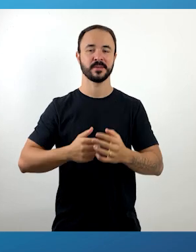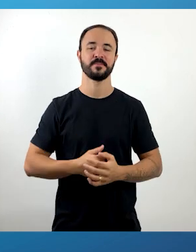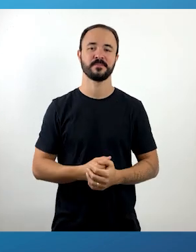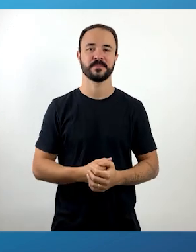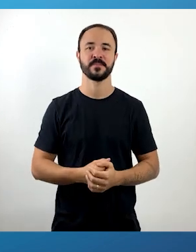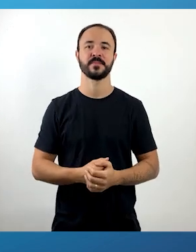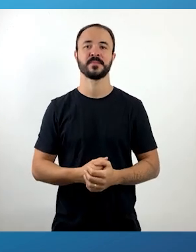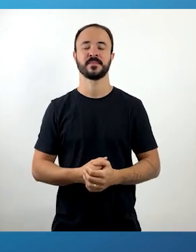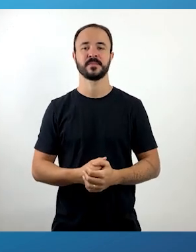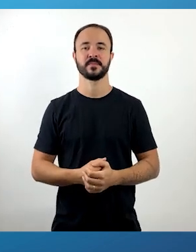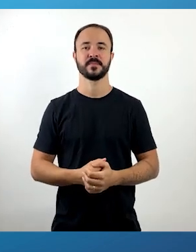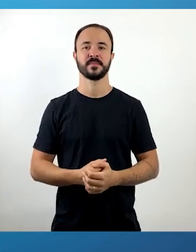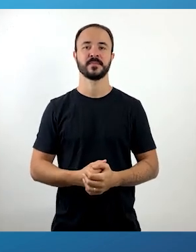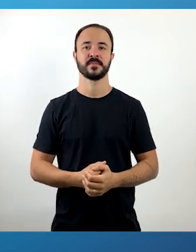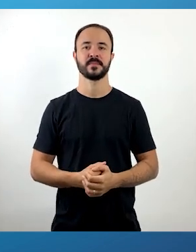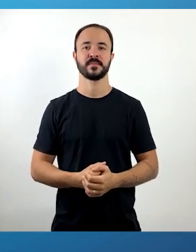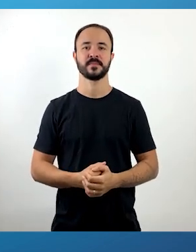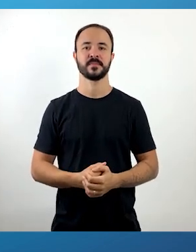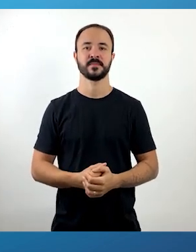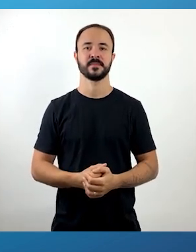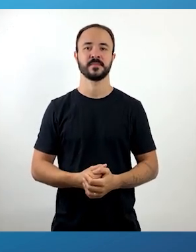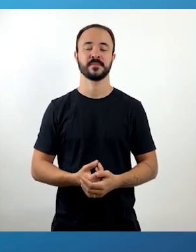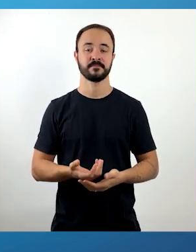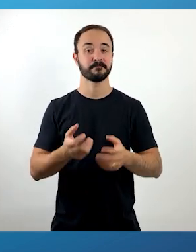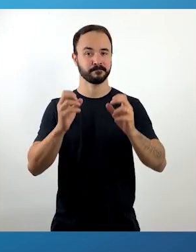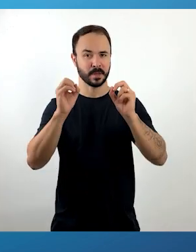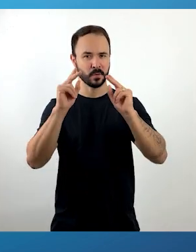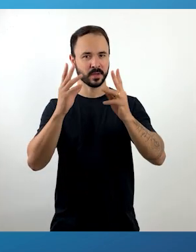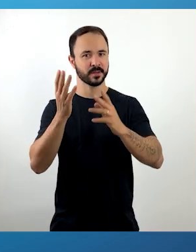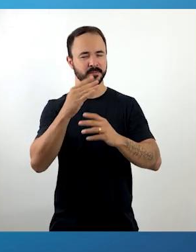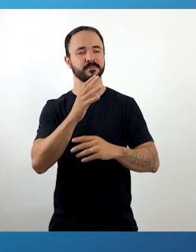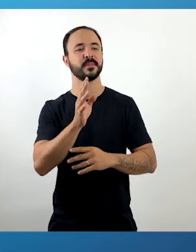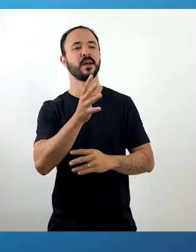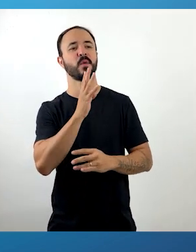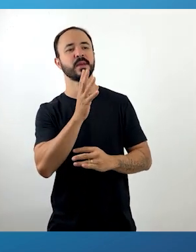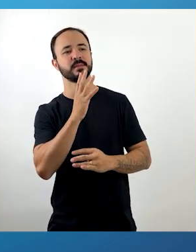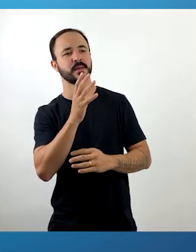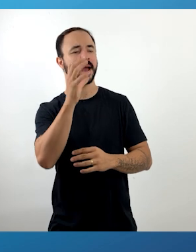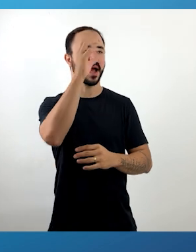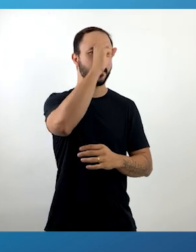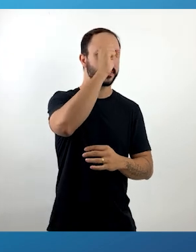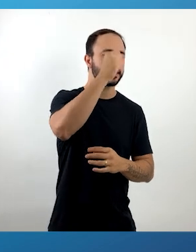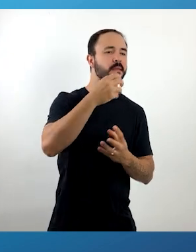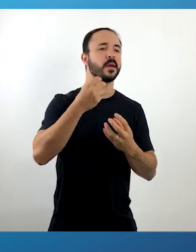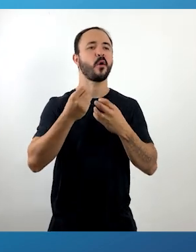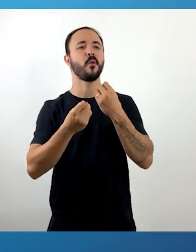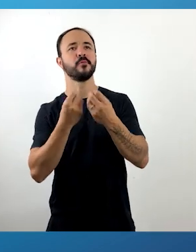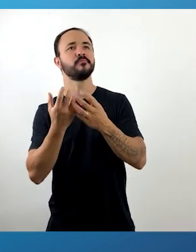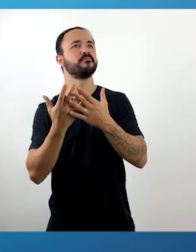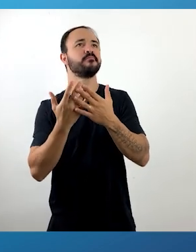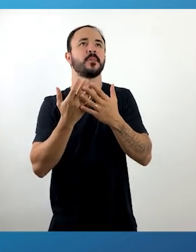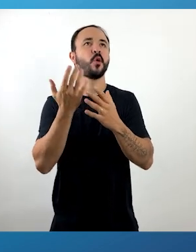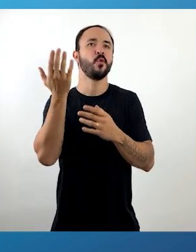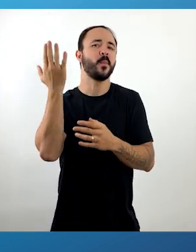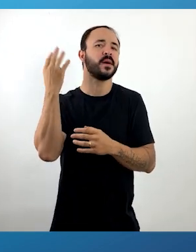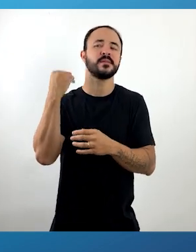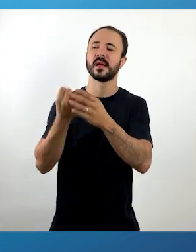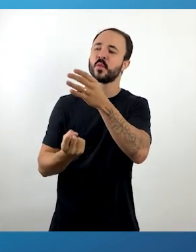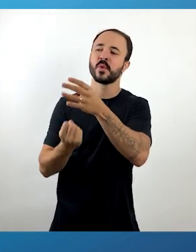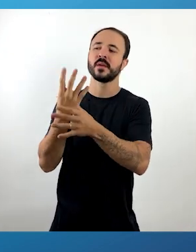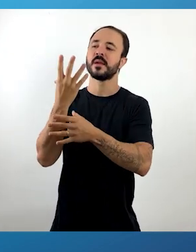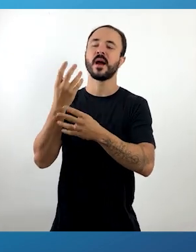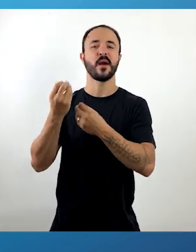ser explorada por nós na nossa aula de hoje ok então vamos lá vamos conhecer agora como foi que esse